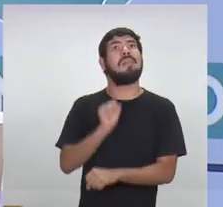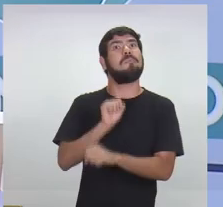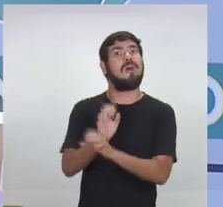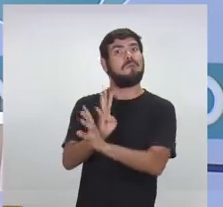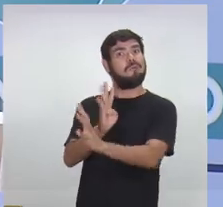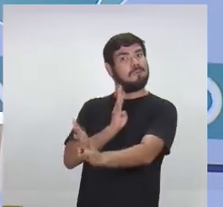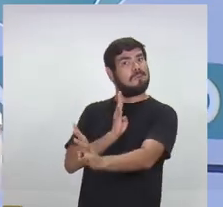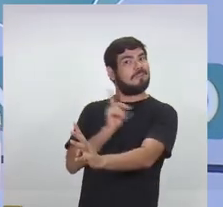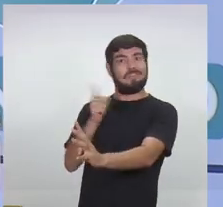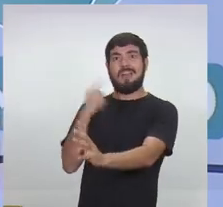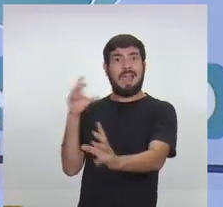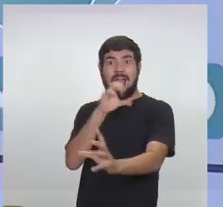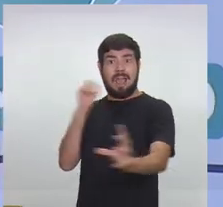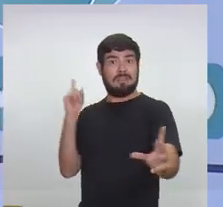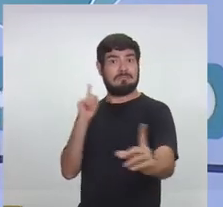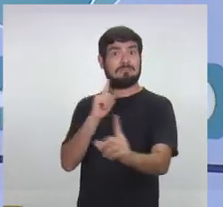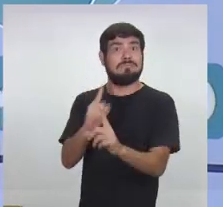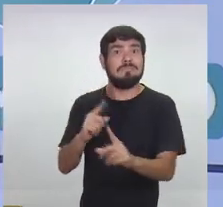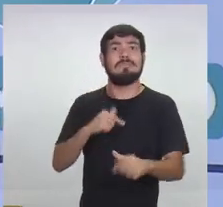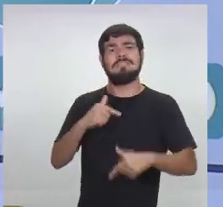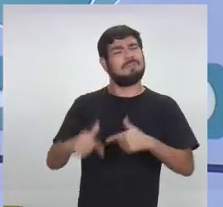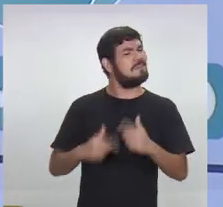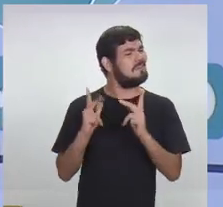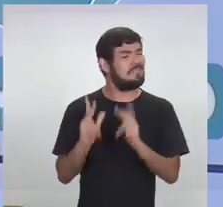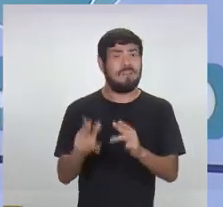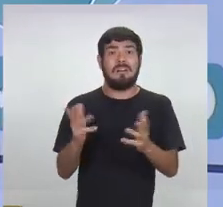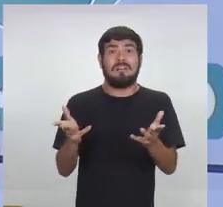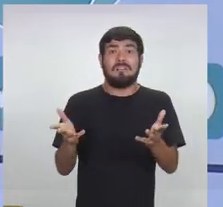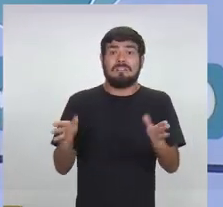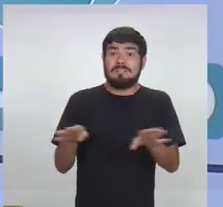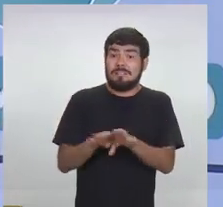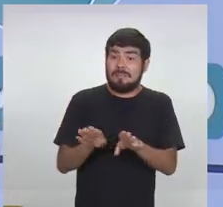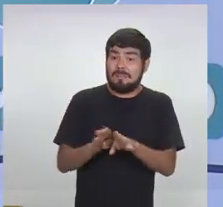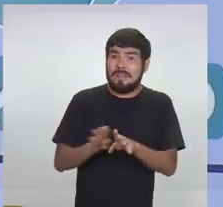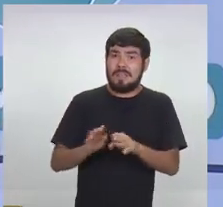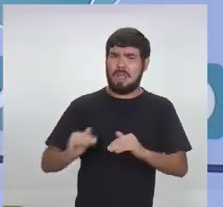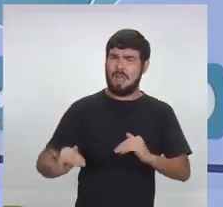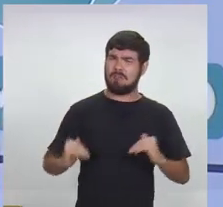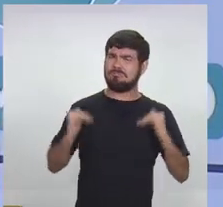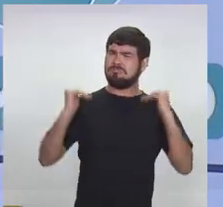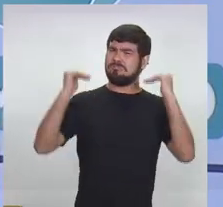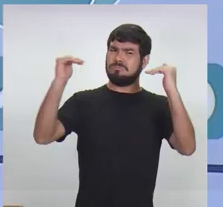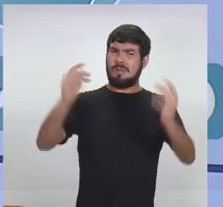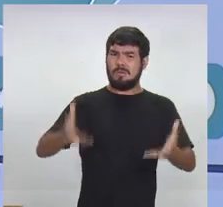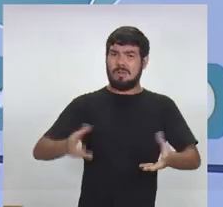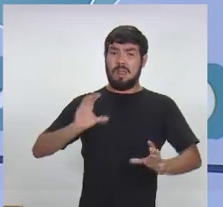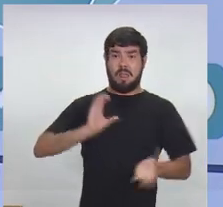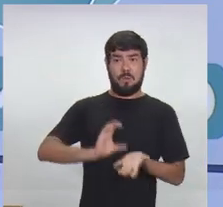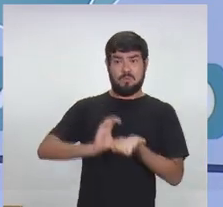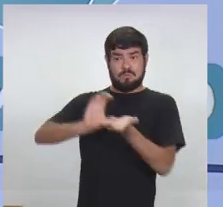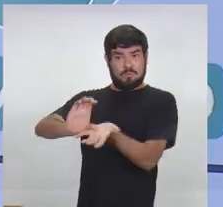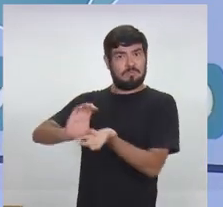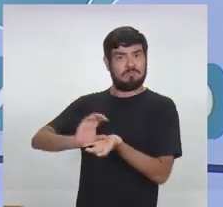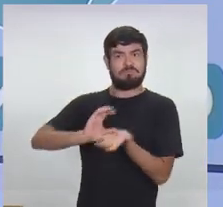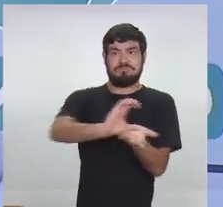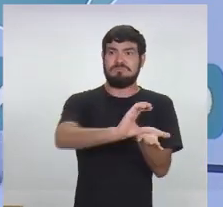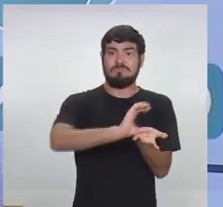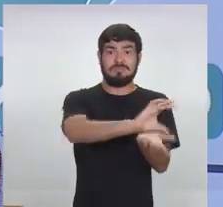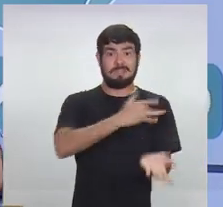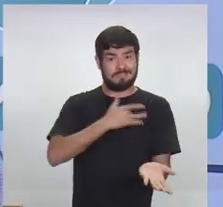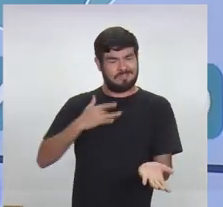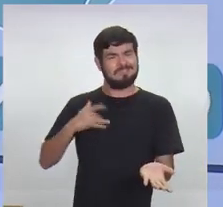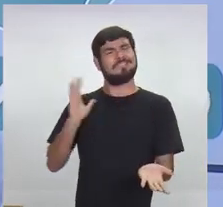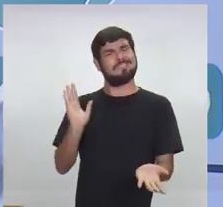quatro anos trabalhando desta forma nós vamos otimizar os recursos da saúde portanto nós temos as soluções